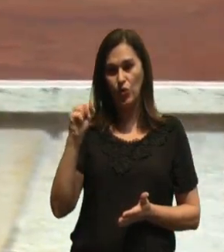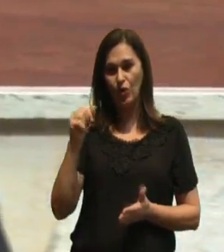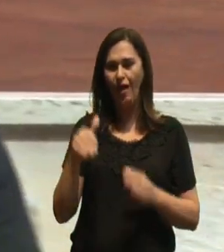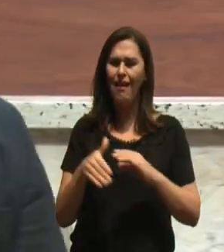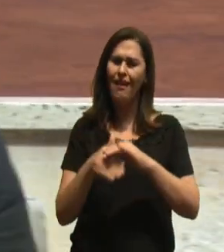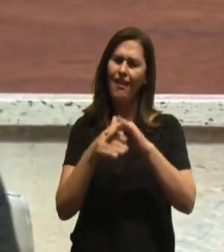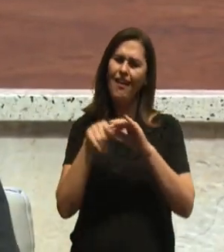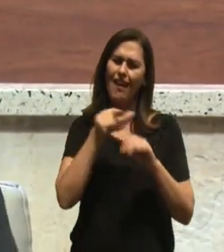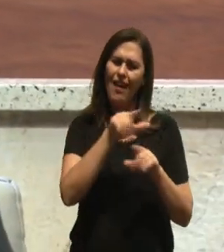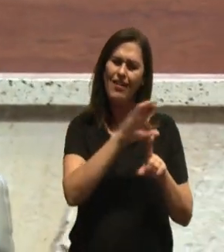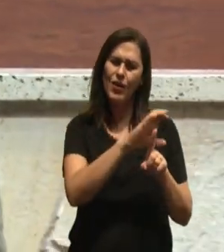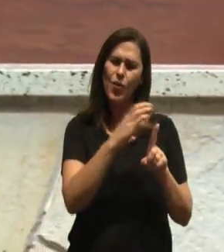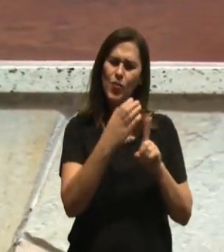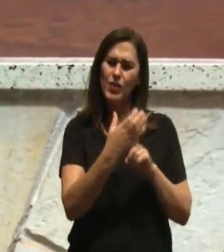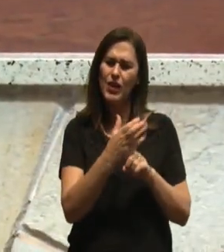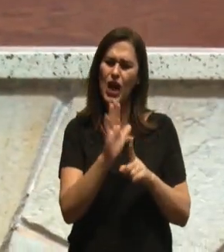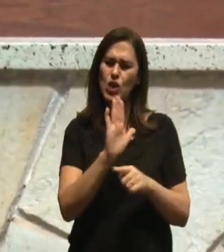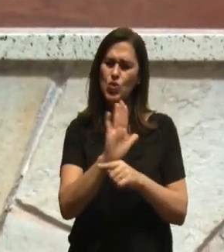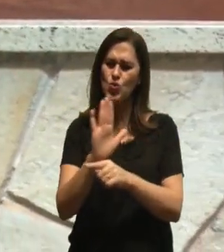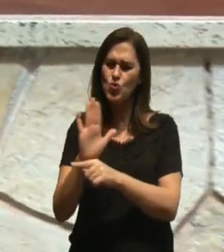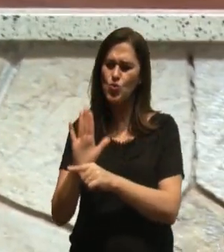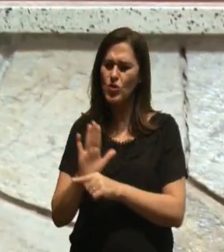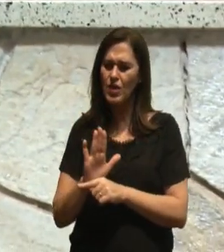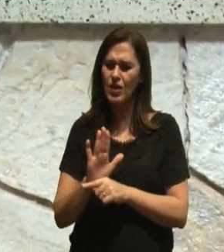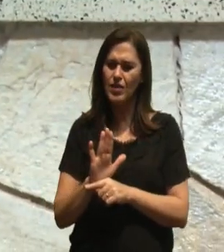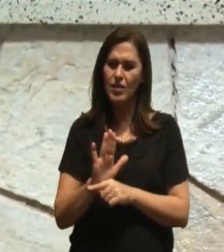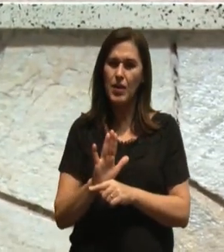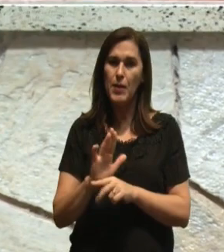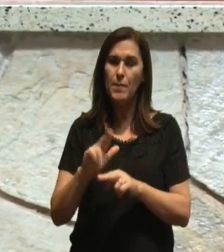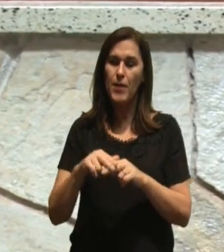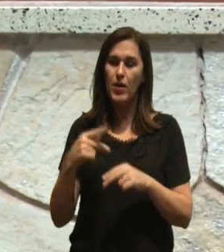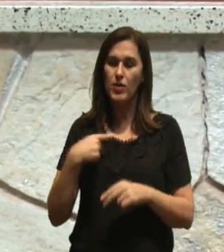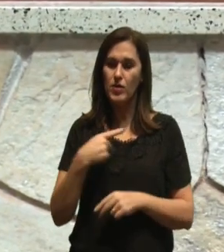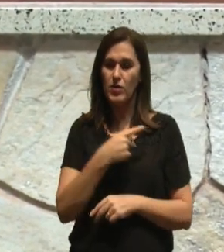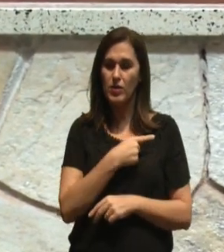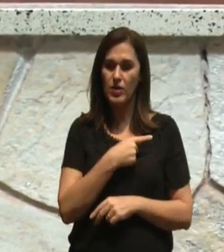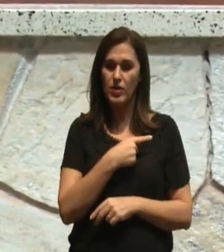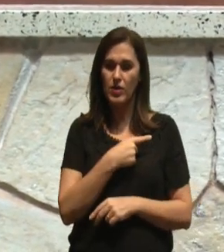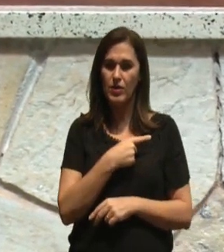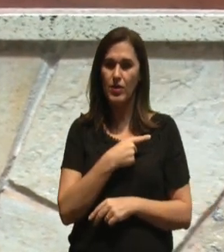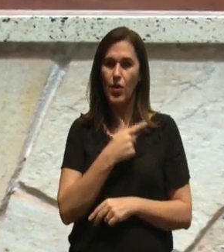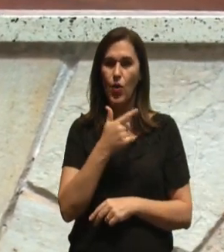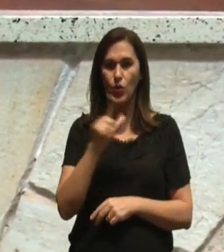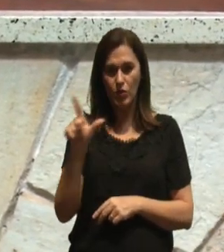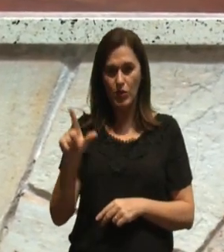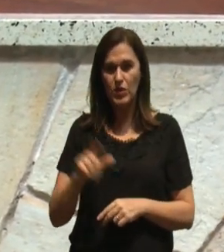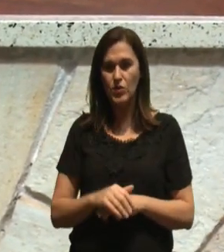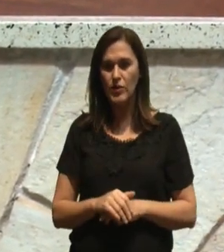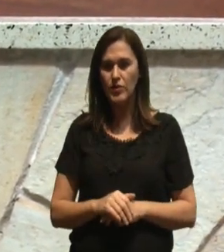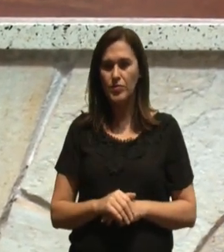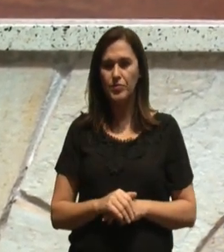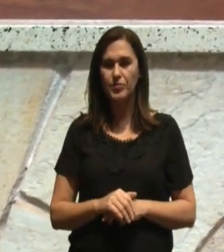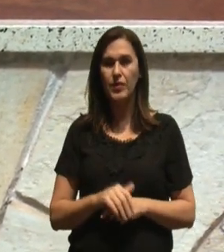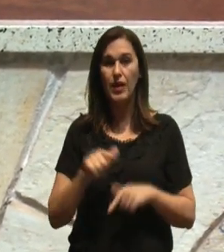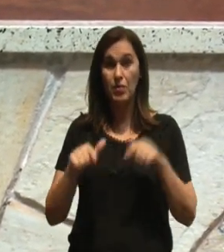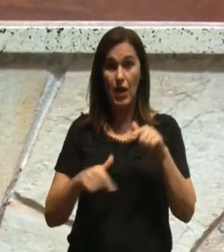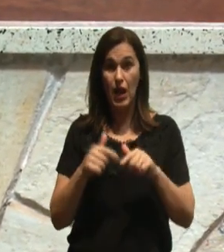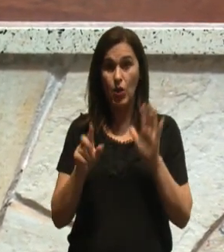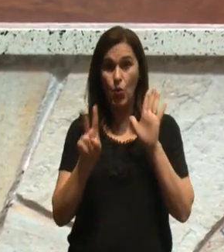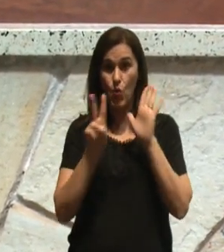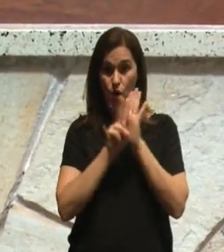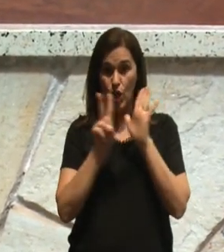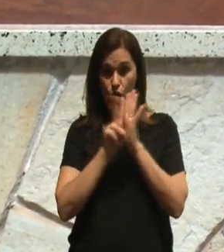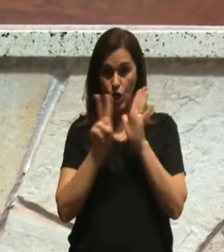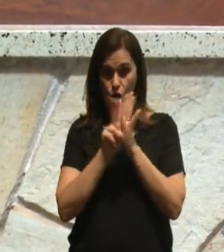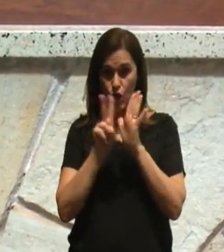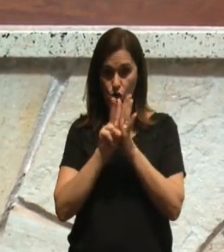ali naquela comunidade, ajudado também ali pelo pastor Werner Seitz, que ele está lá também atuando entre os gerentes, né, fazendo